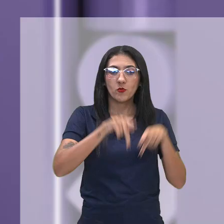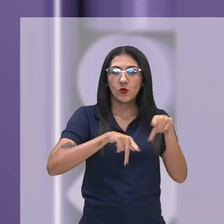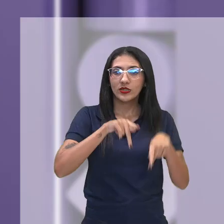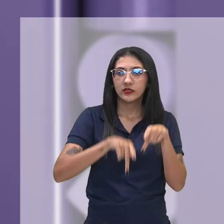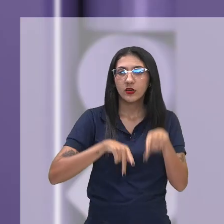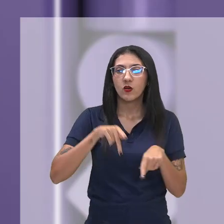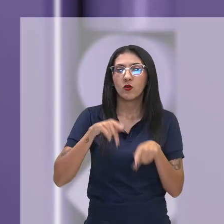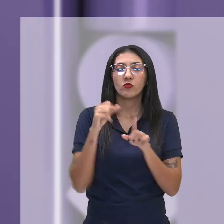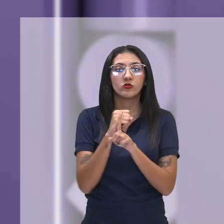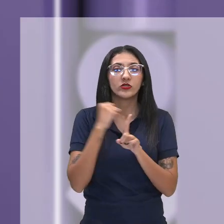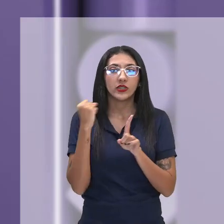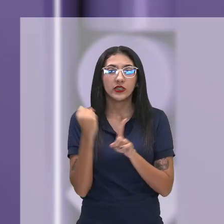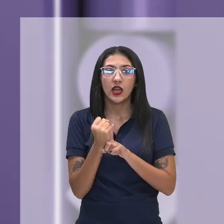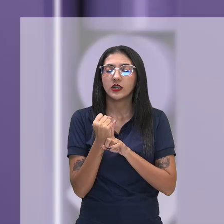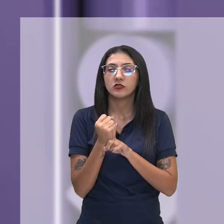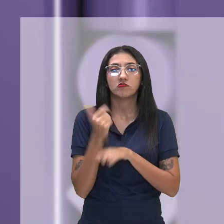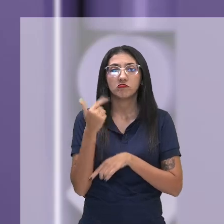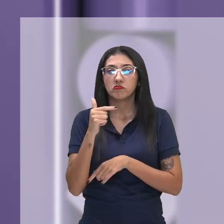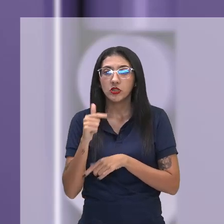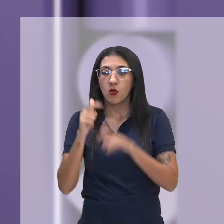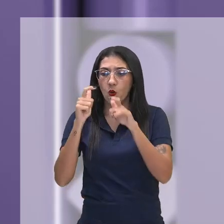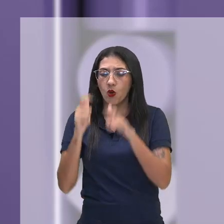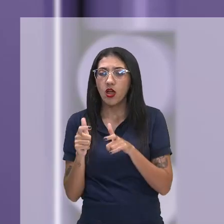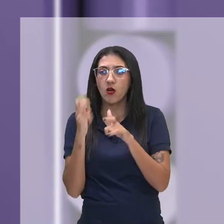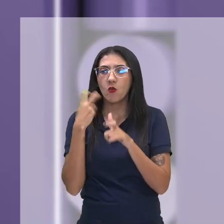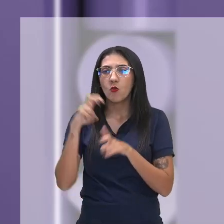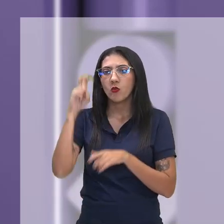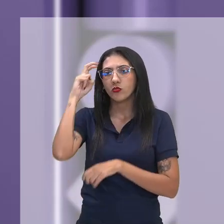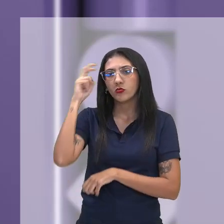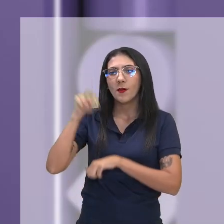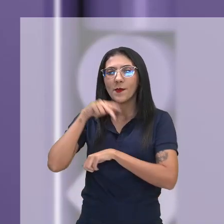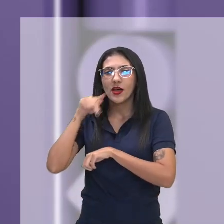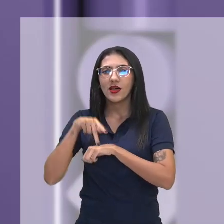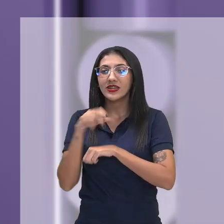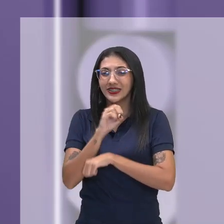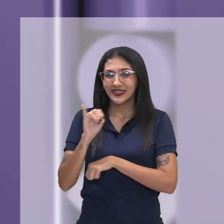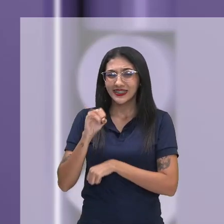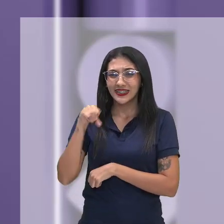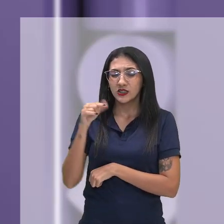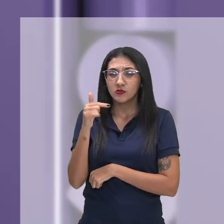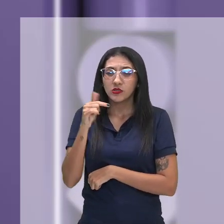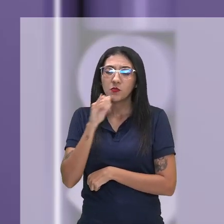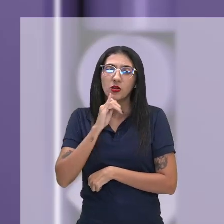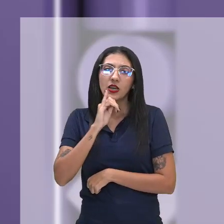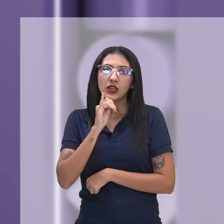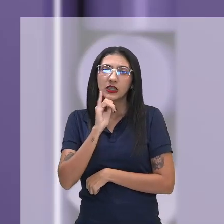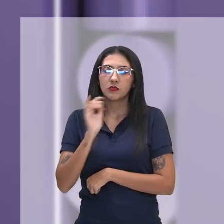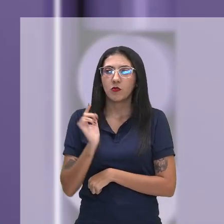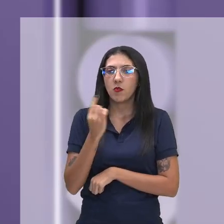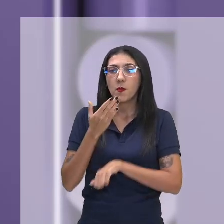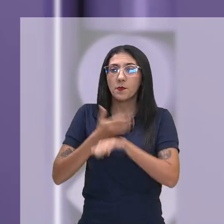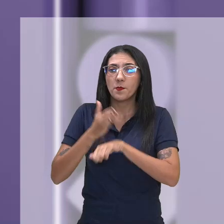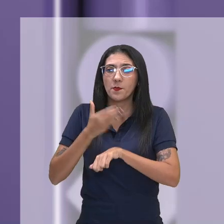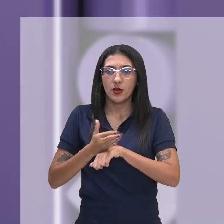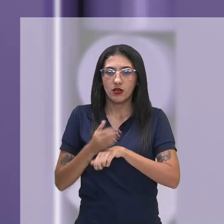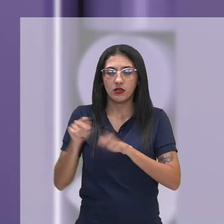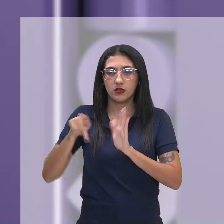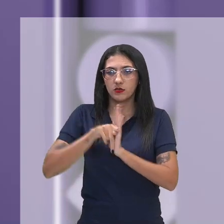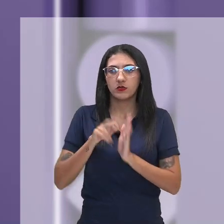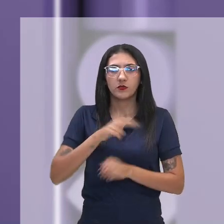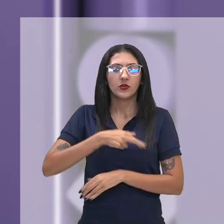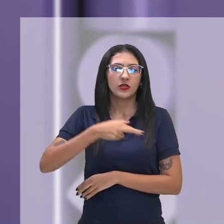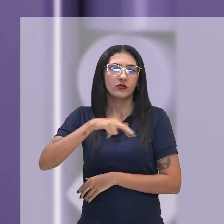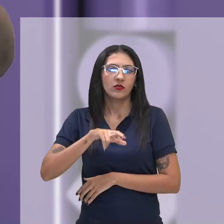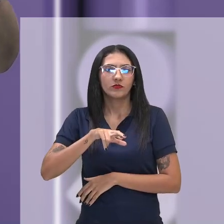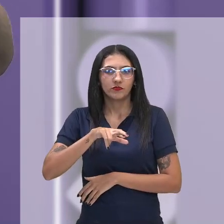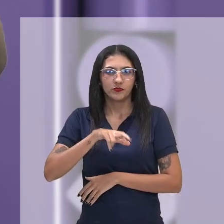civilização, não há nação, não há cultura sem algum tipo de crença, sem algum tipo de prática religiosa.